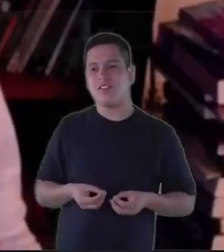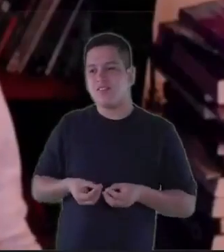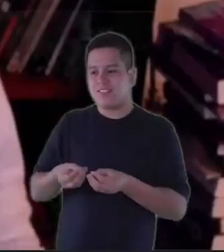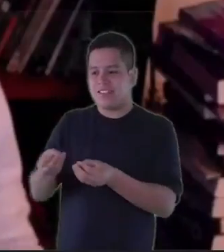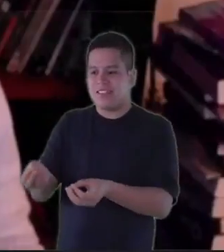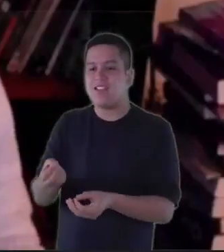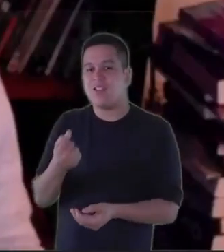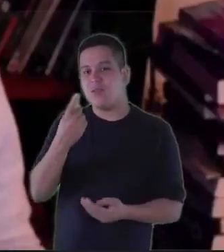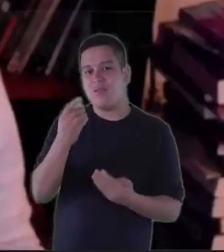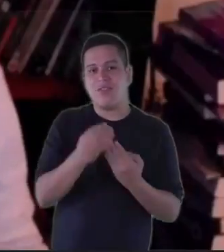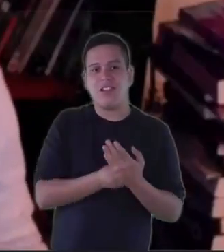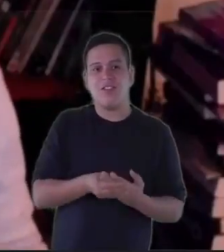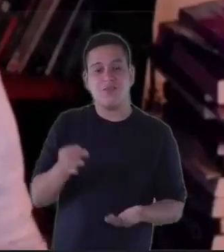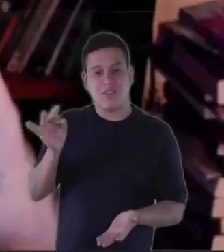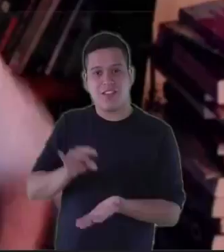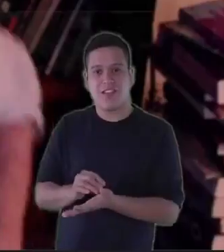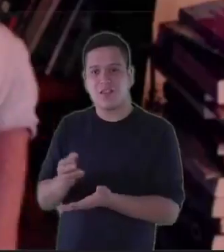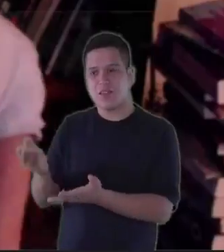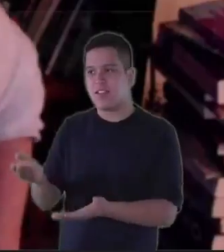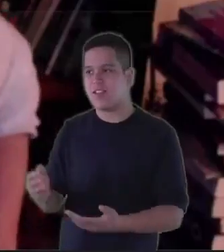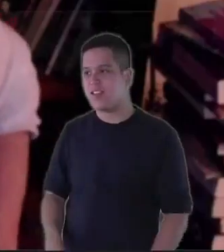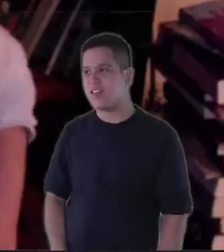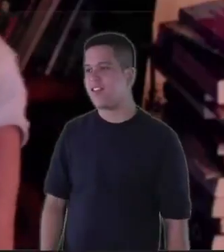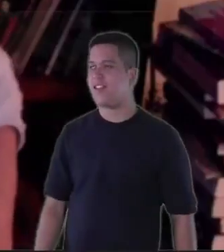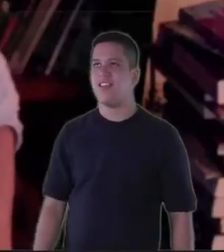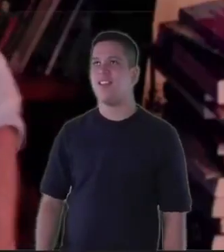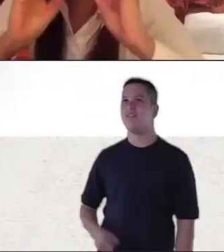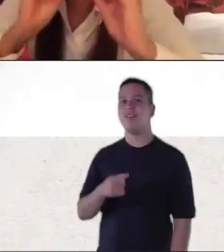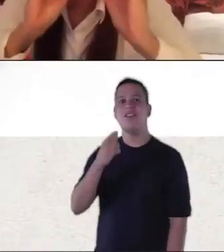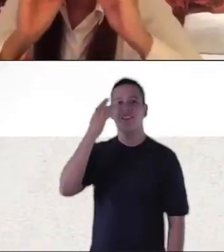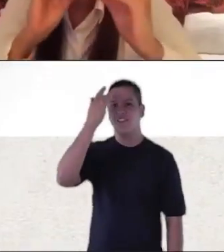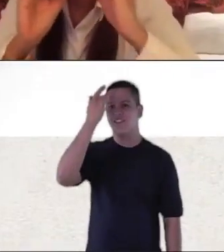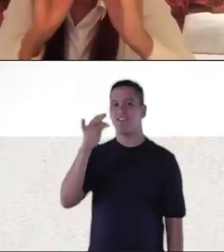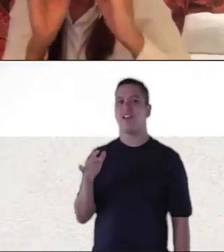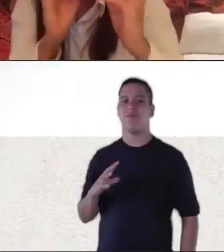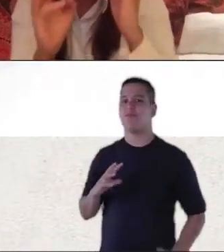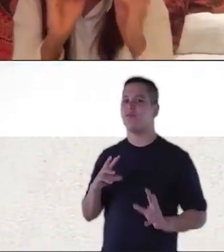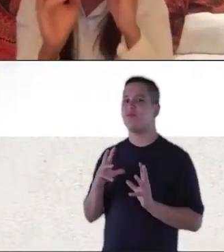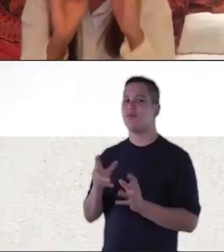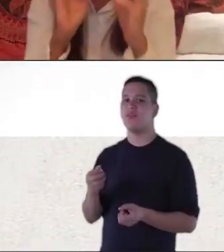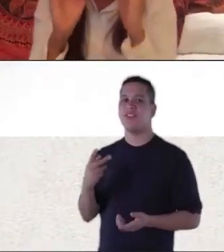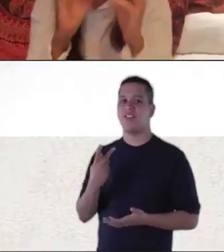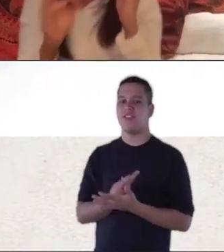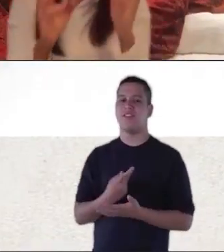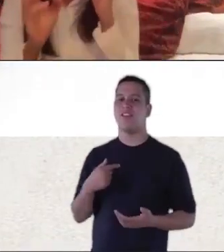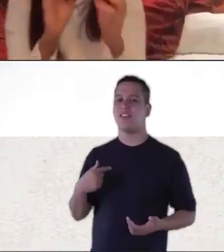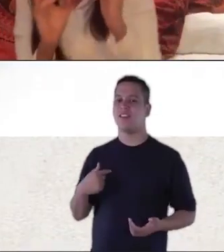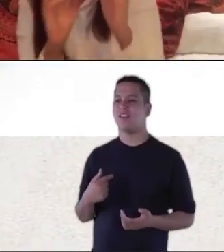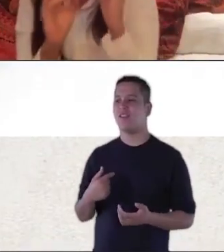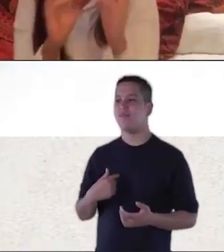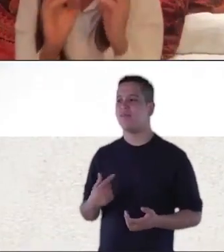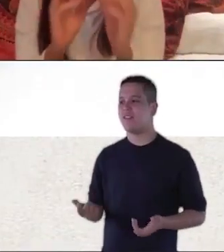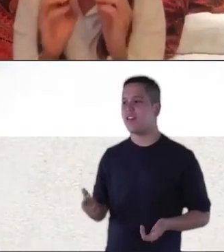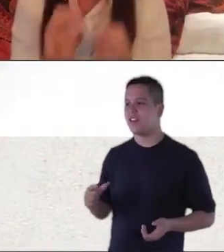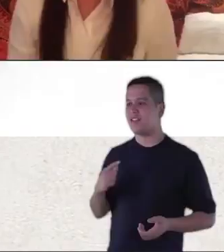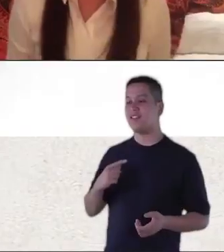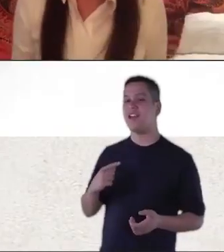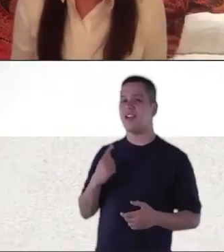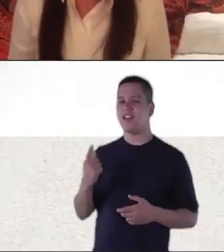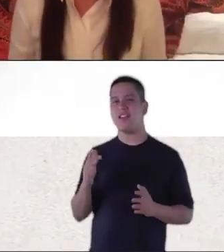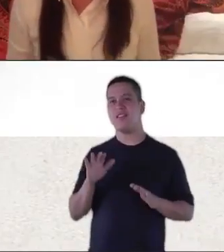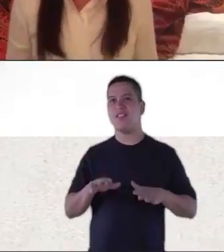as coisas que eu passo. Você sabe que o William... A gente tem umas coisinhas... É uma fase que a gente fica meio dando